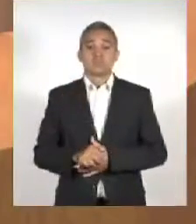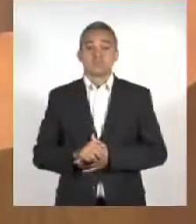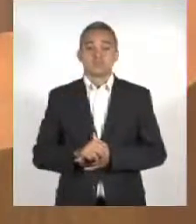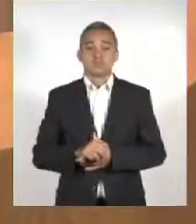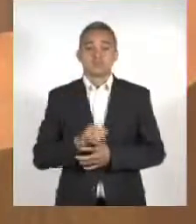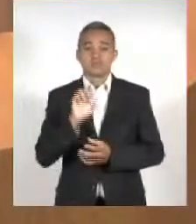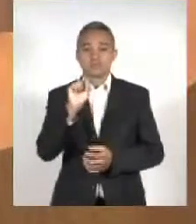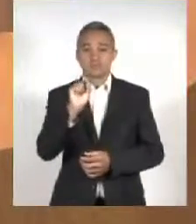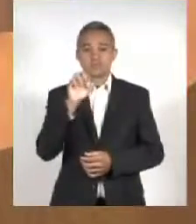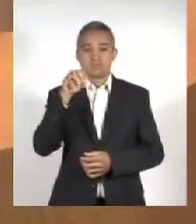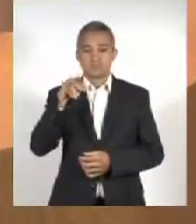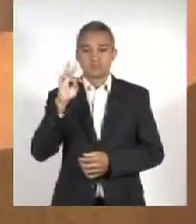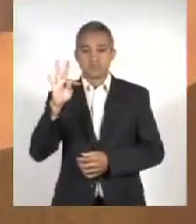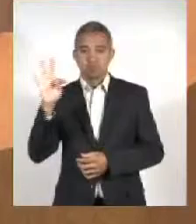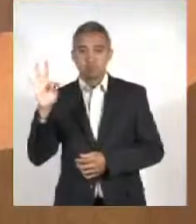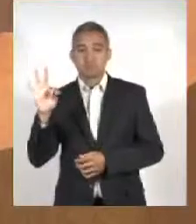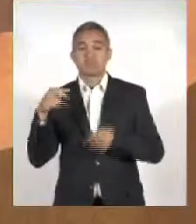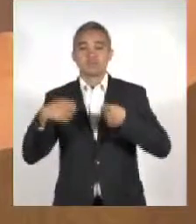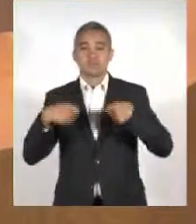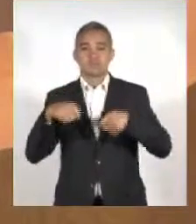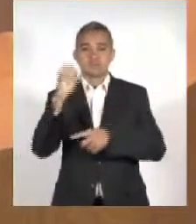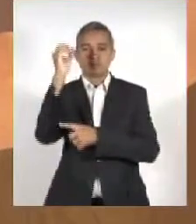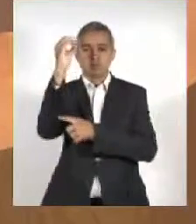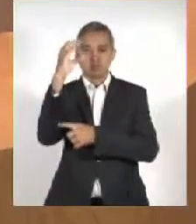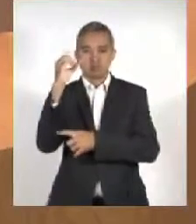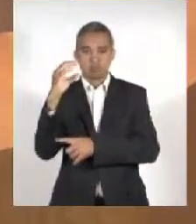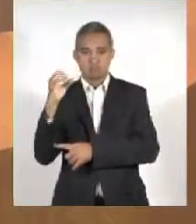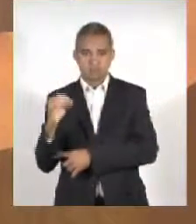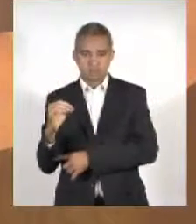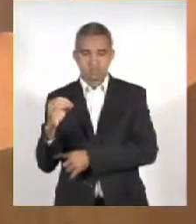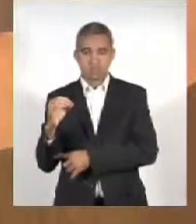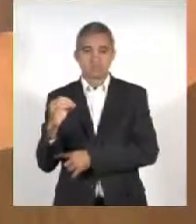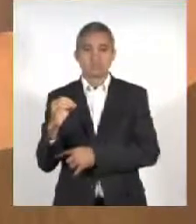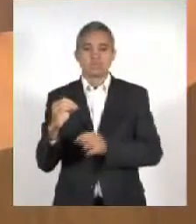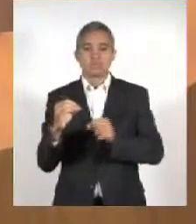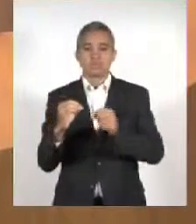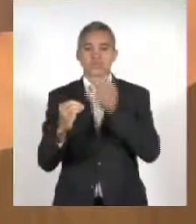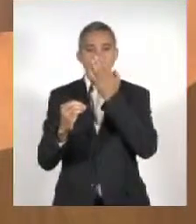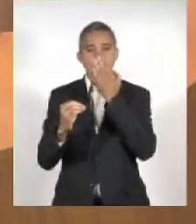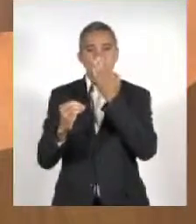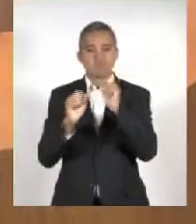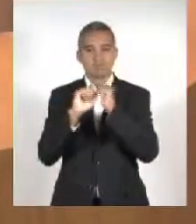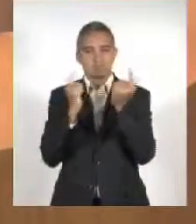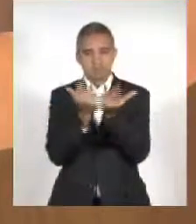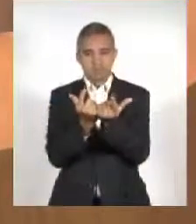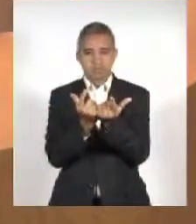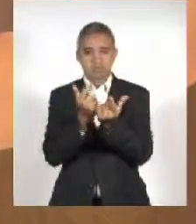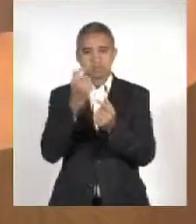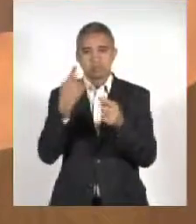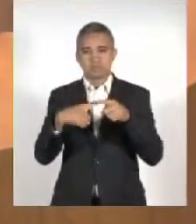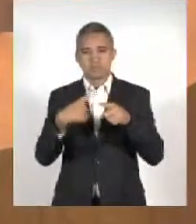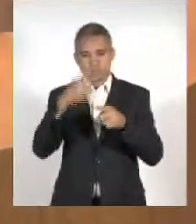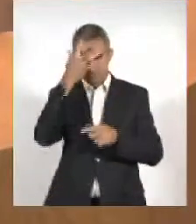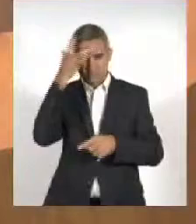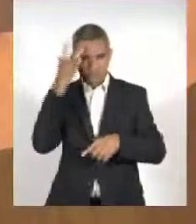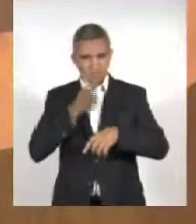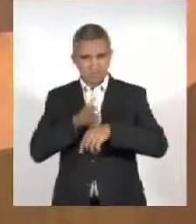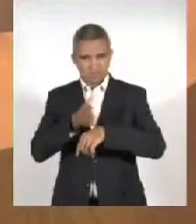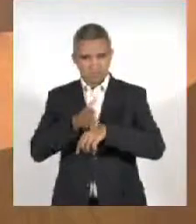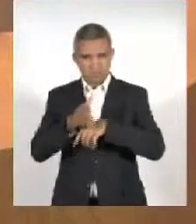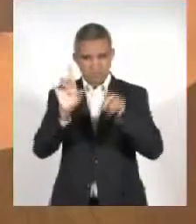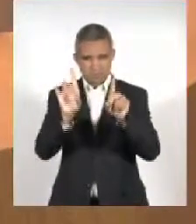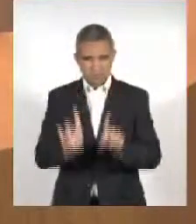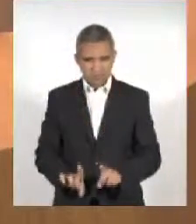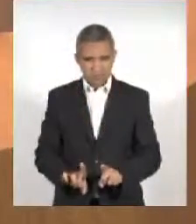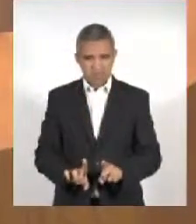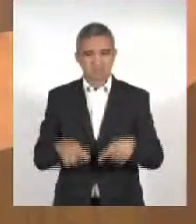Assembleia Legislativa, porque, senhor presidente, as pessoas com deficiência que nos visitam, elas têm que se deslocar